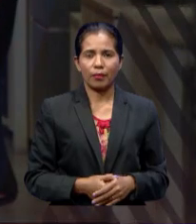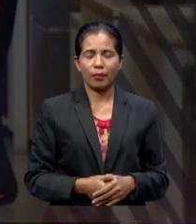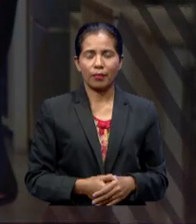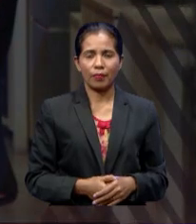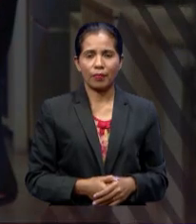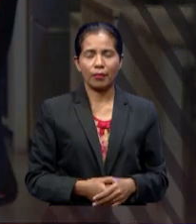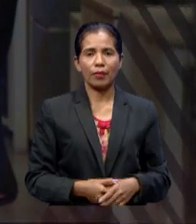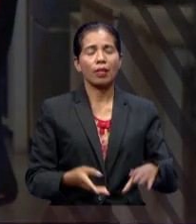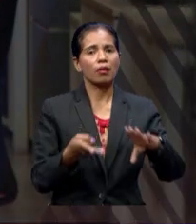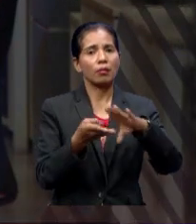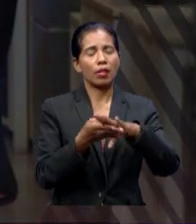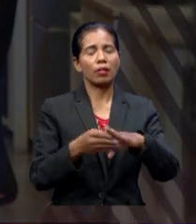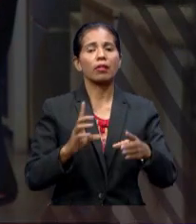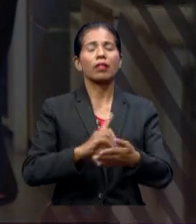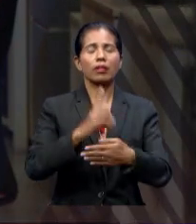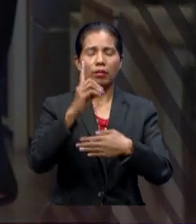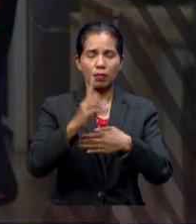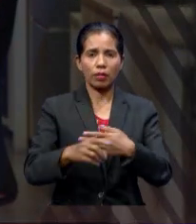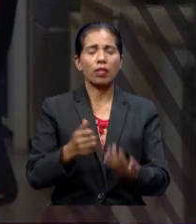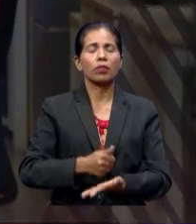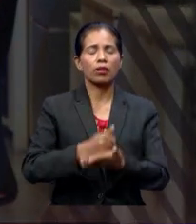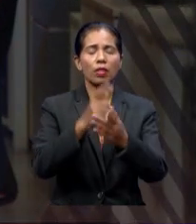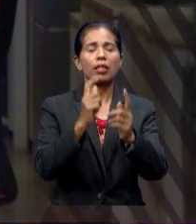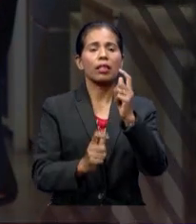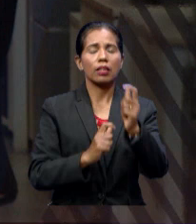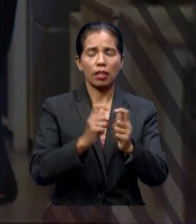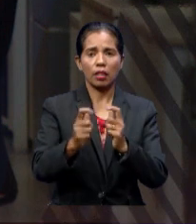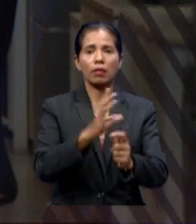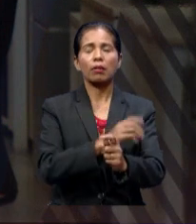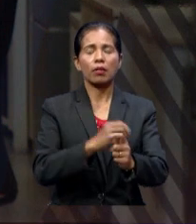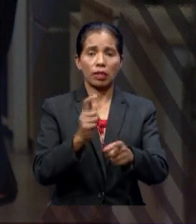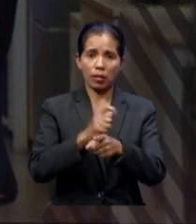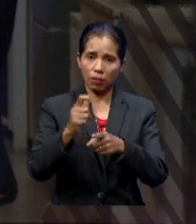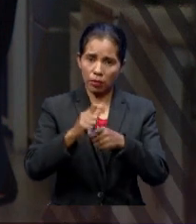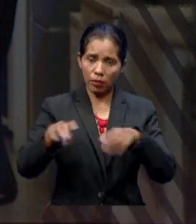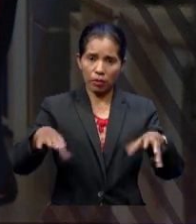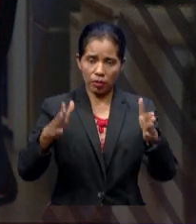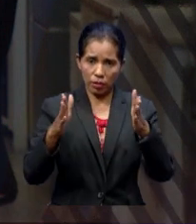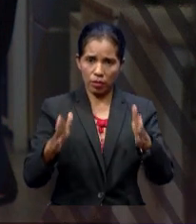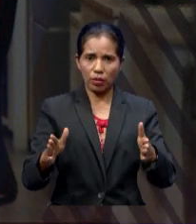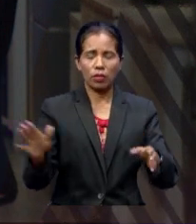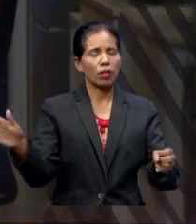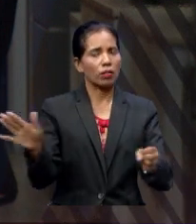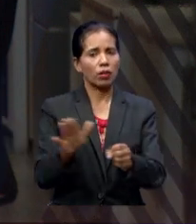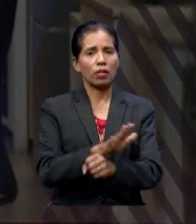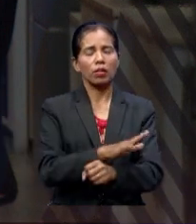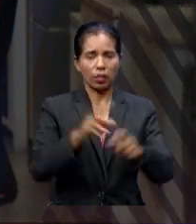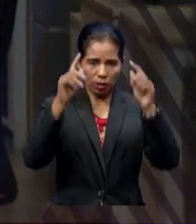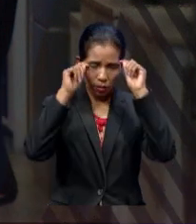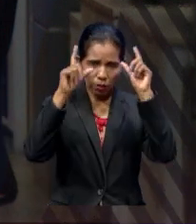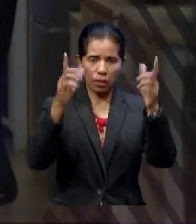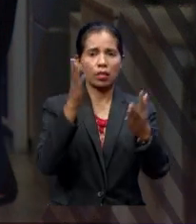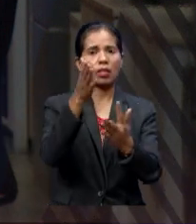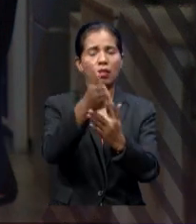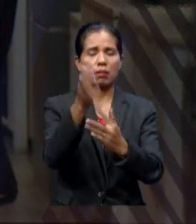Banco de Desenvolvimento Asiático apoia treinamento economia para funcionário público, onde completa roadmap Timor-Leste e adesão